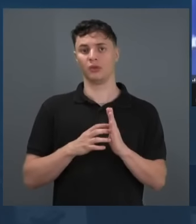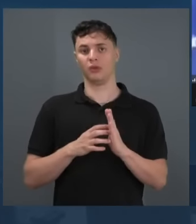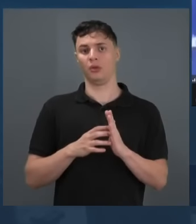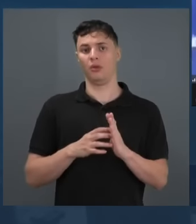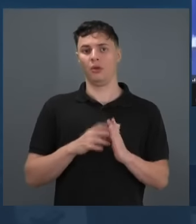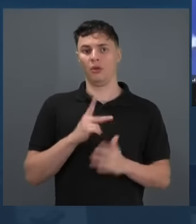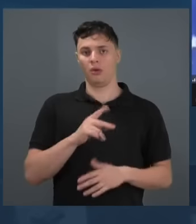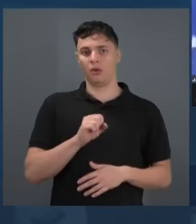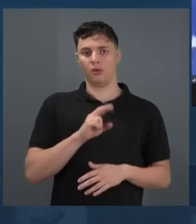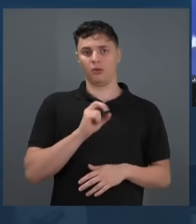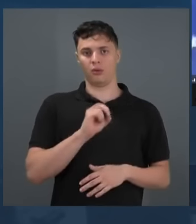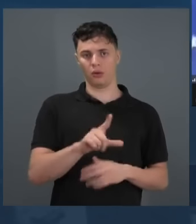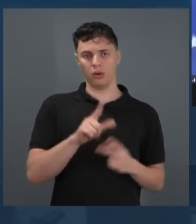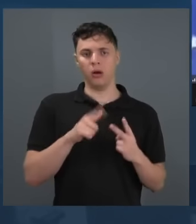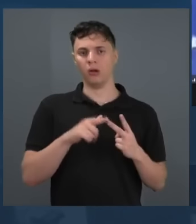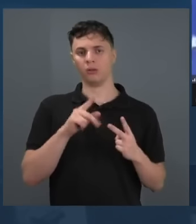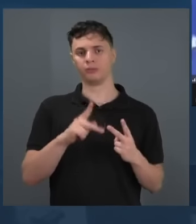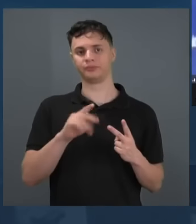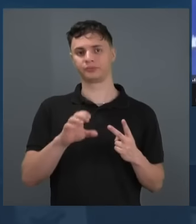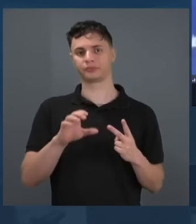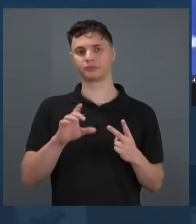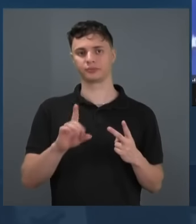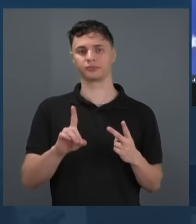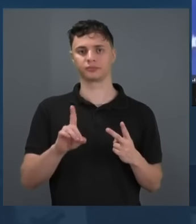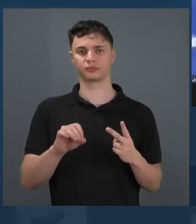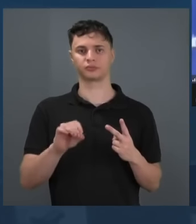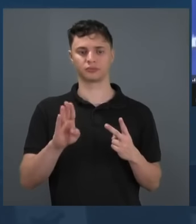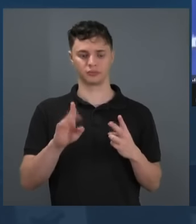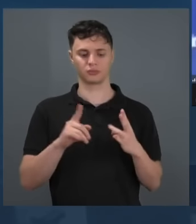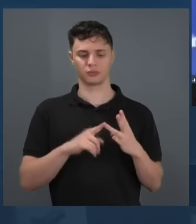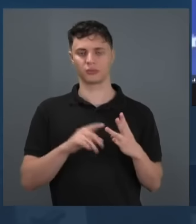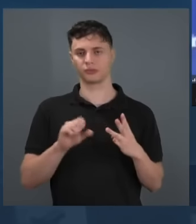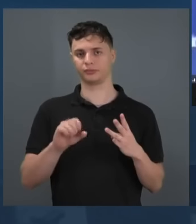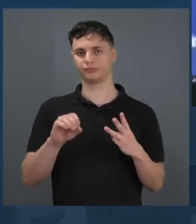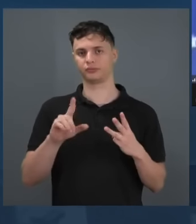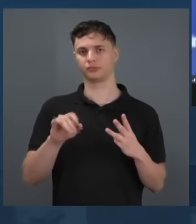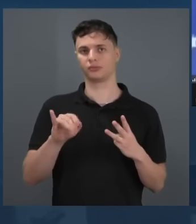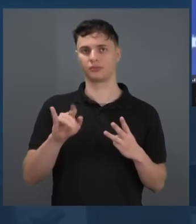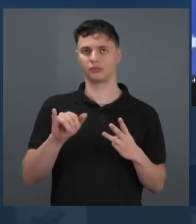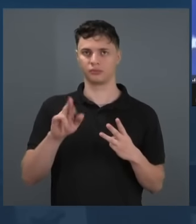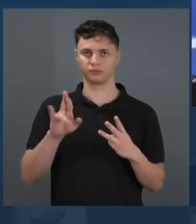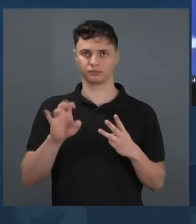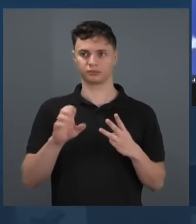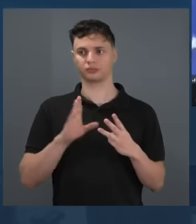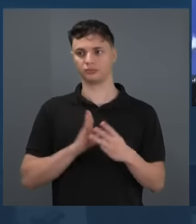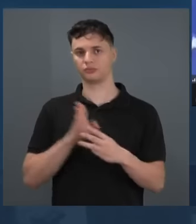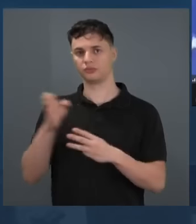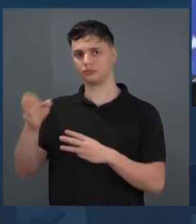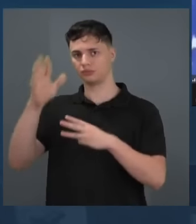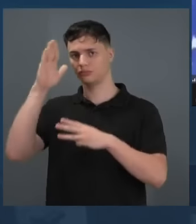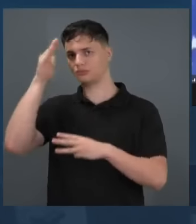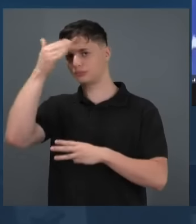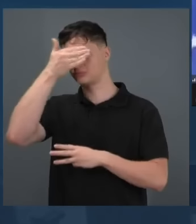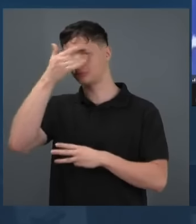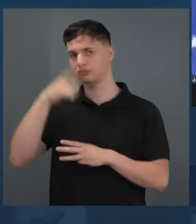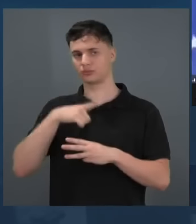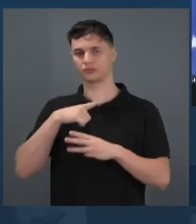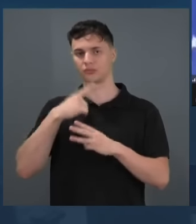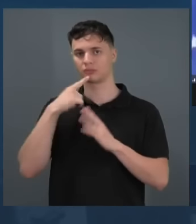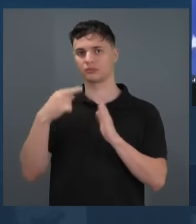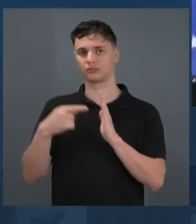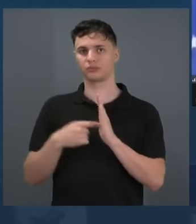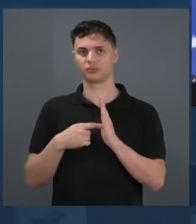PSOL, PCdoB e Solidariedade, ingressaram no Supremo com ação de descumprimento